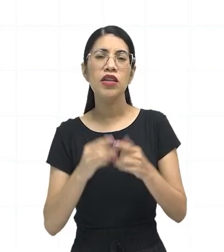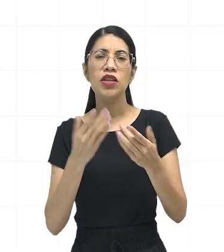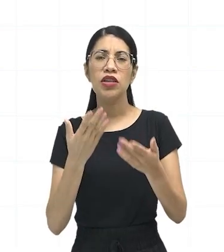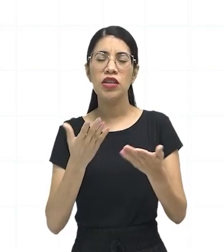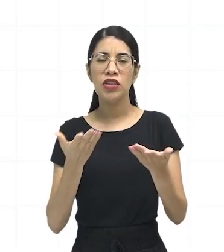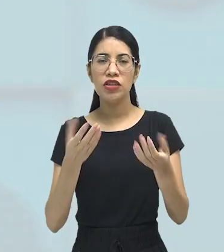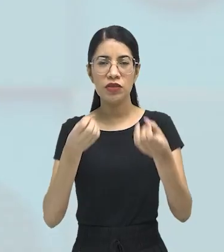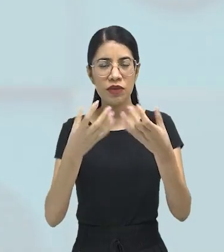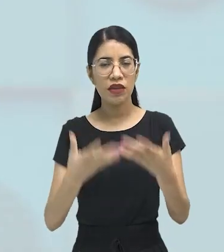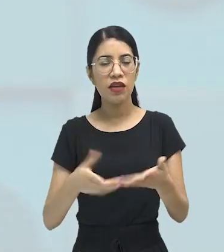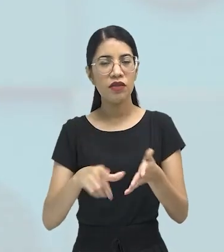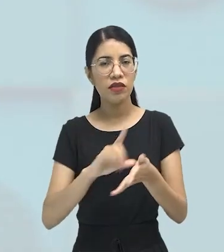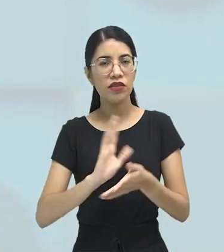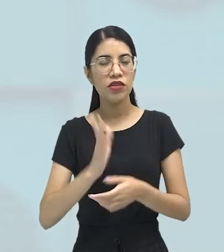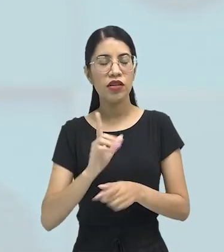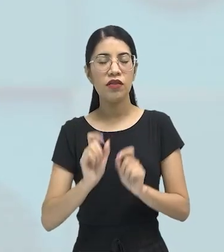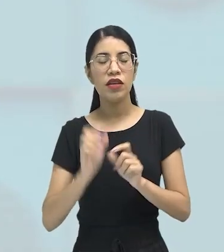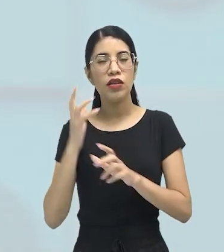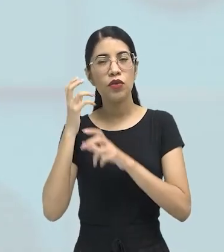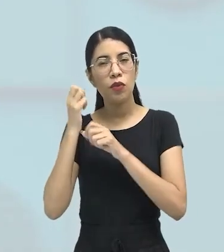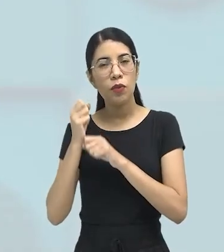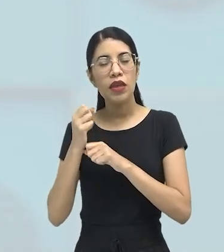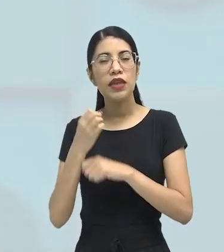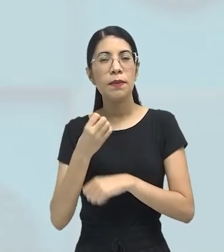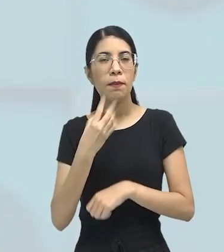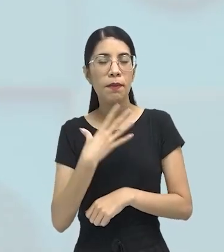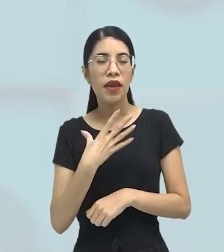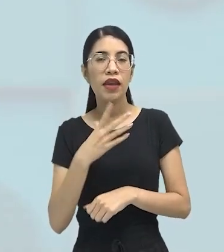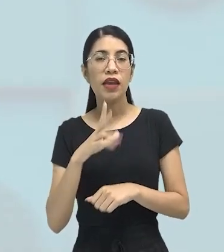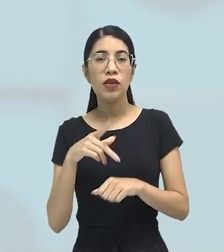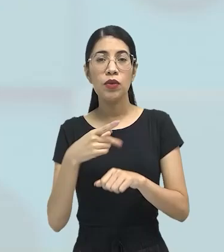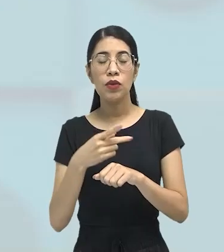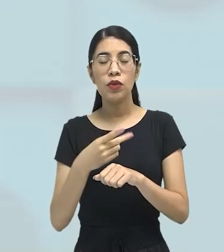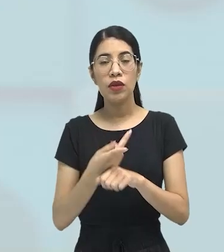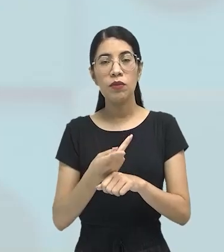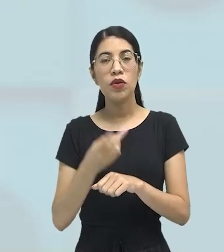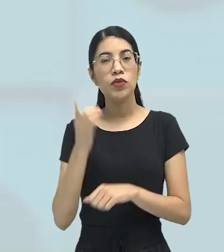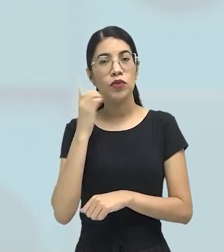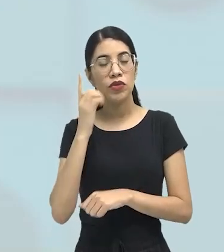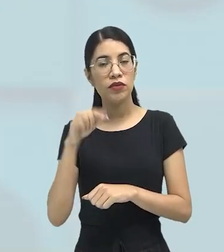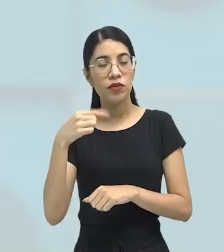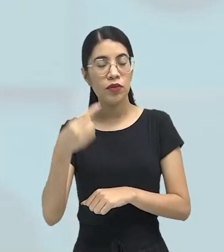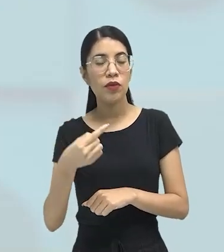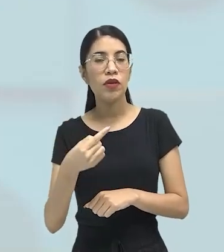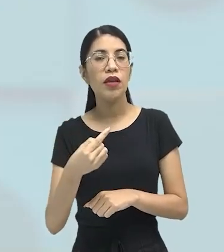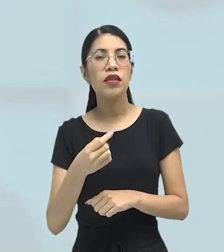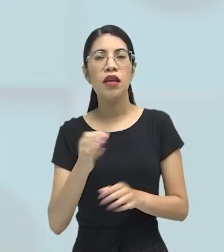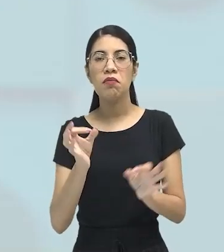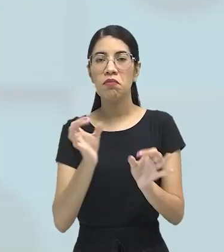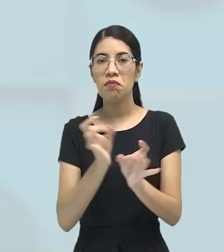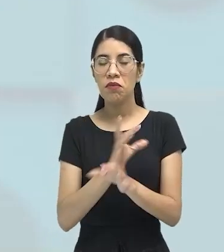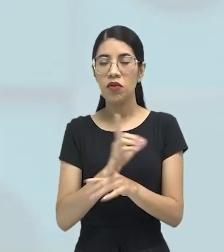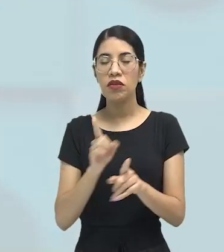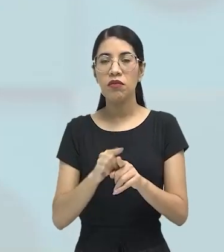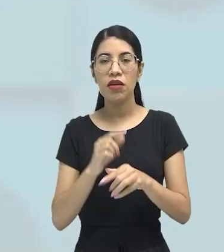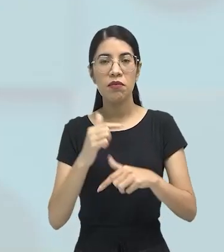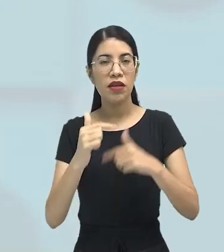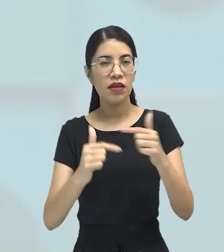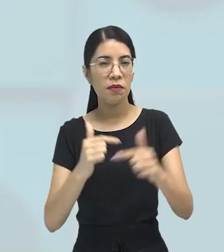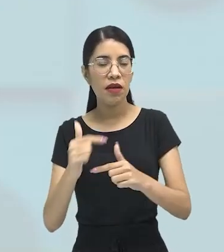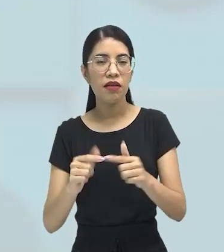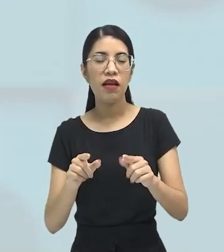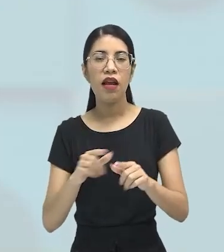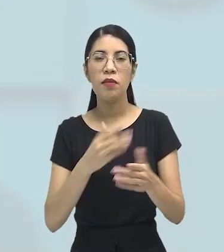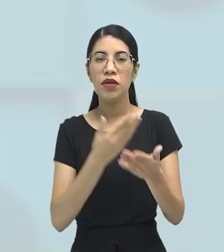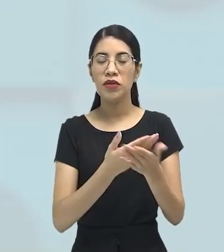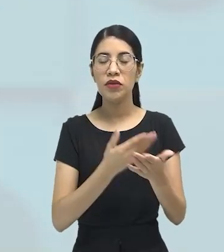do dormir melhor. Quando a gente dorme bem, o que acontece? No outro dia, nós estamos prontos para fazer todas as atividades, ou